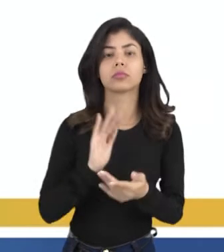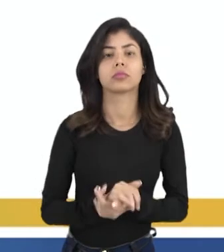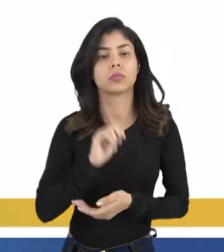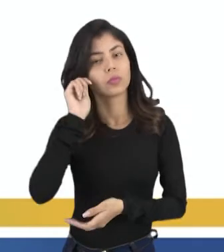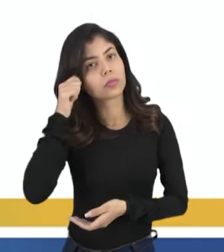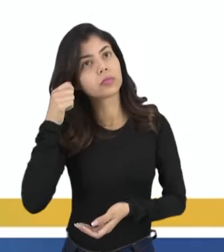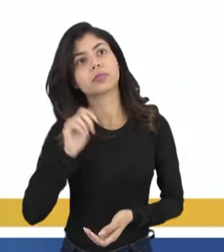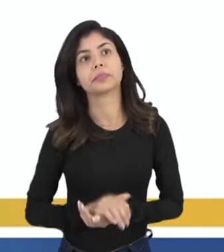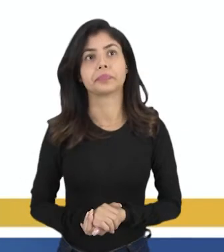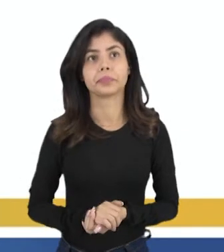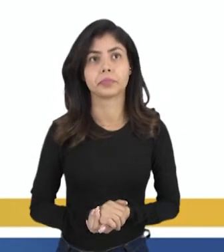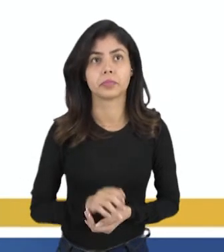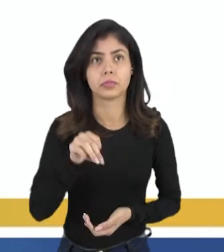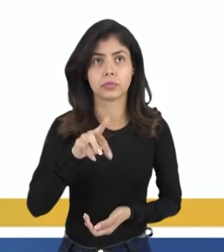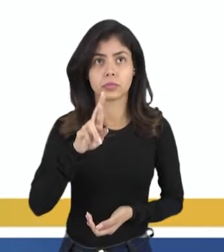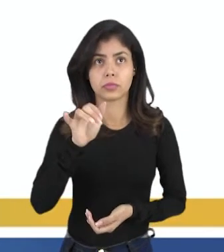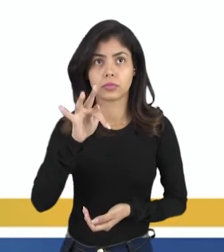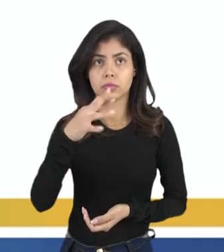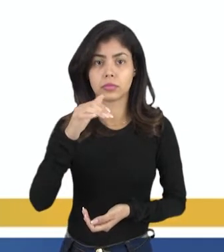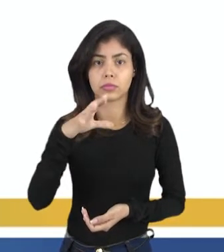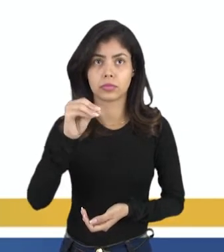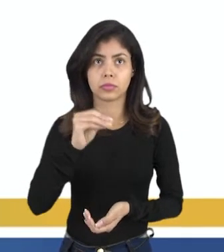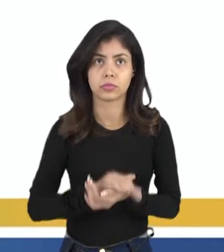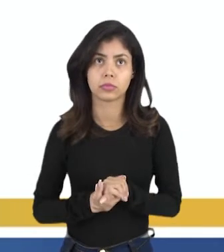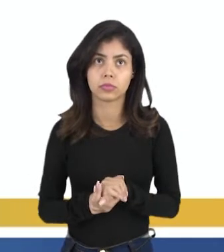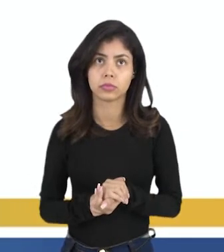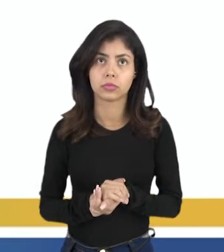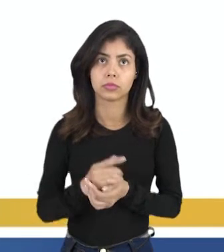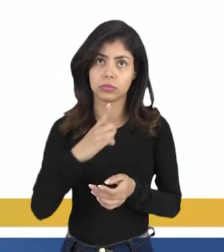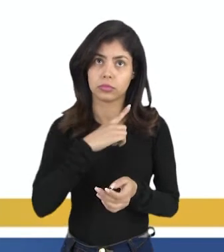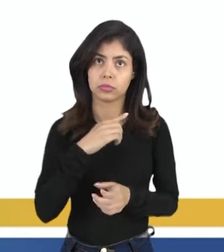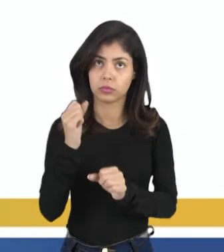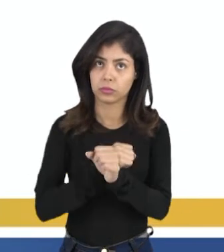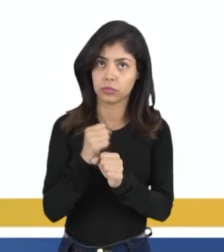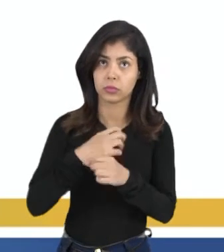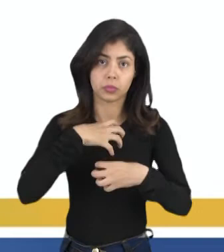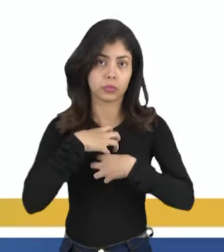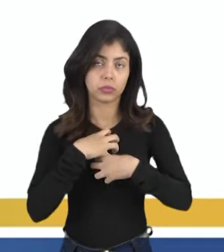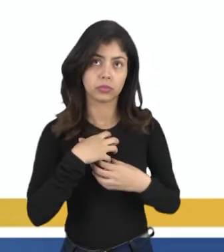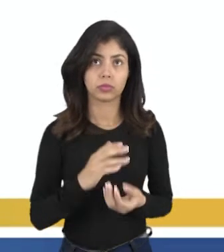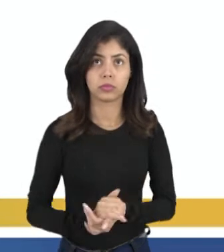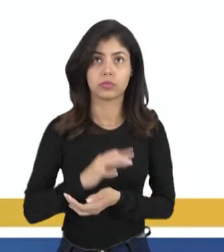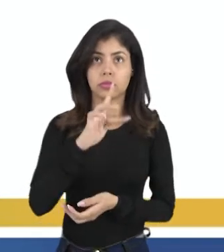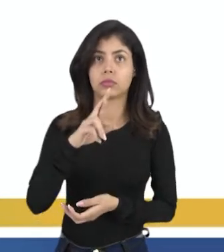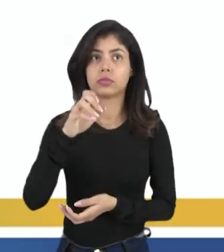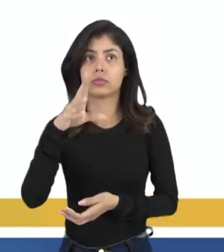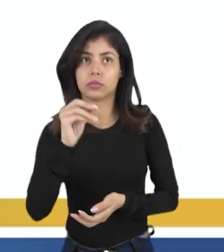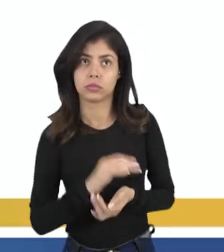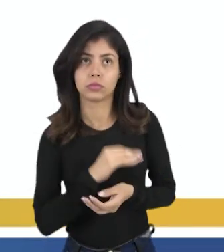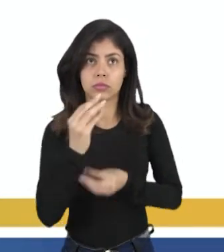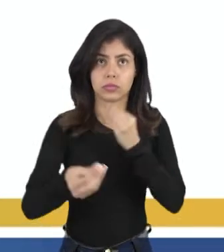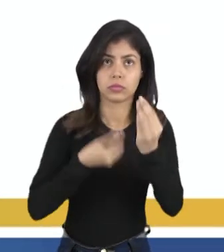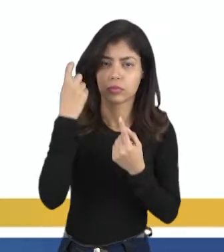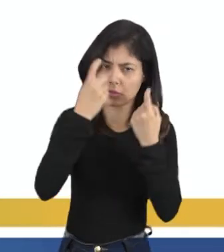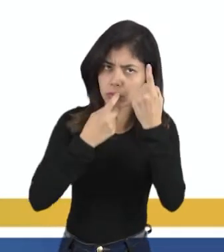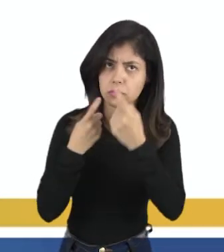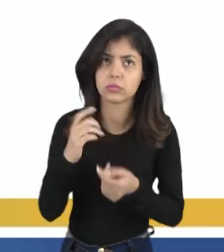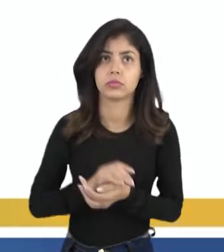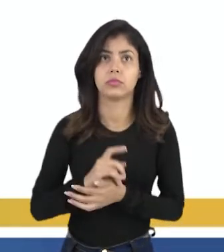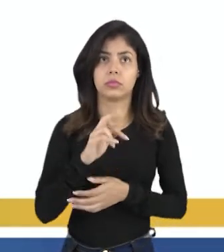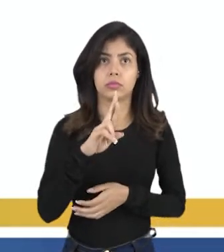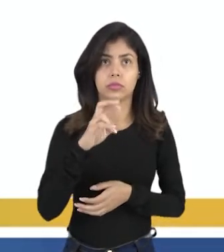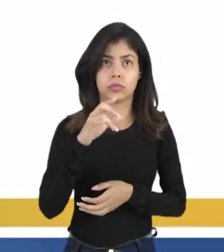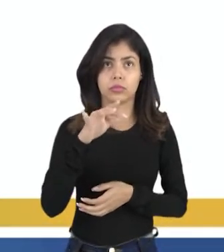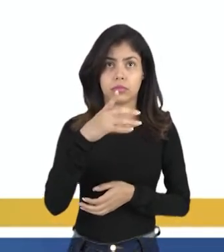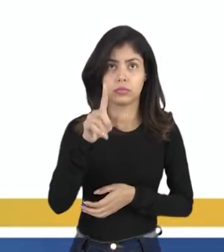negro. C. Metaforização relativa à construção dos sentidos figurados, como nas